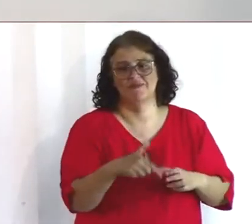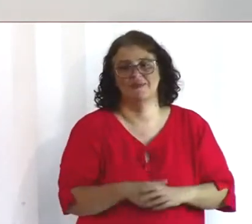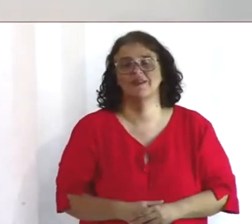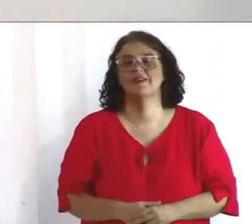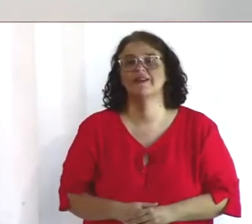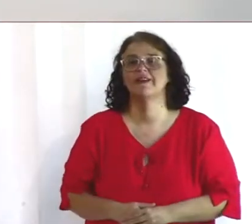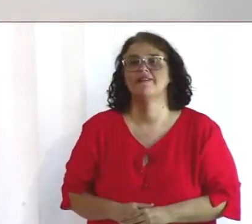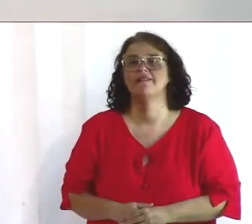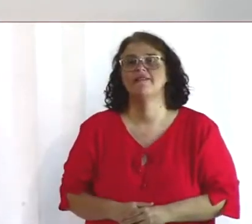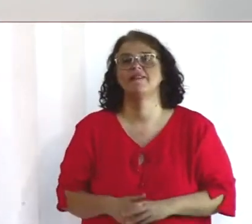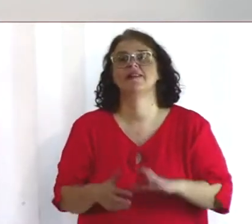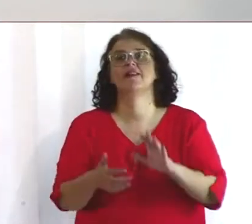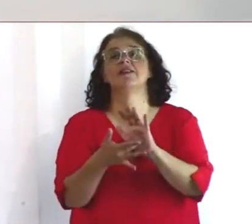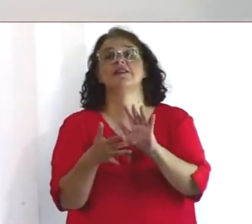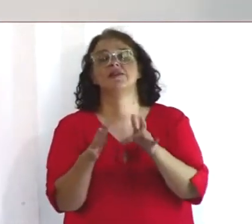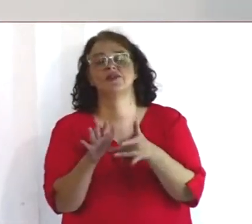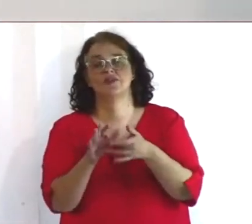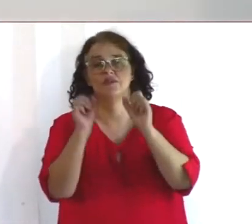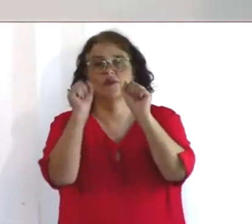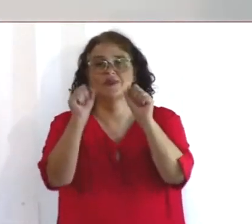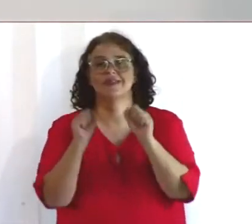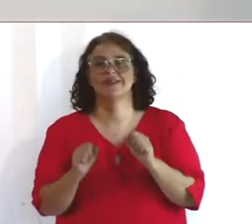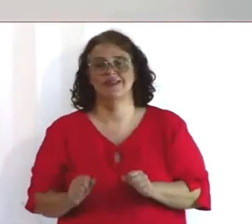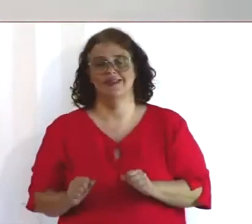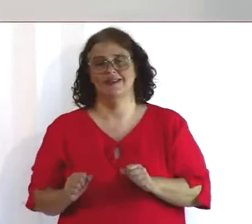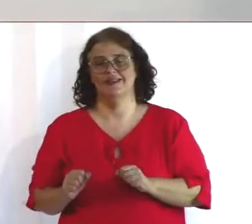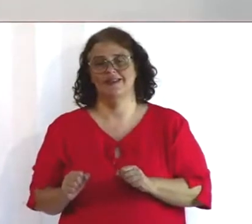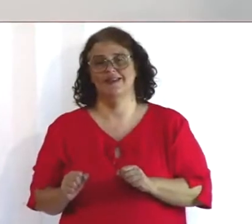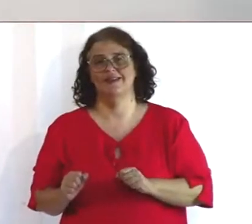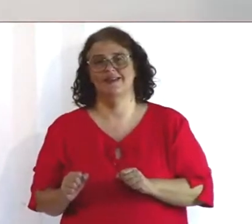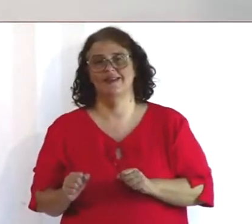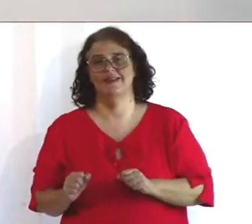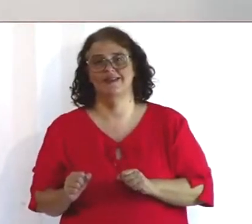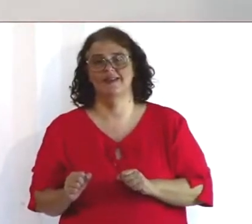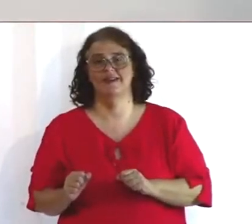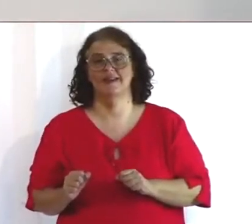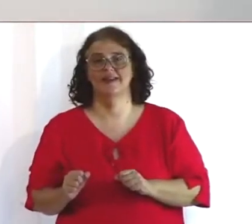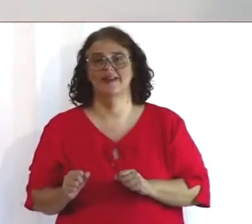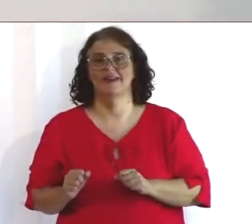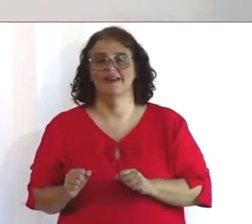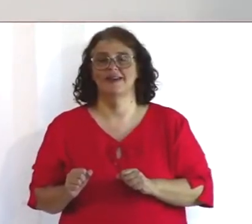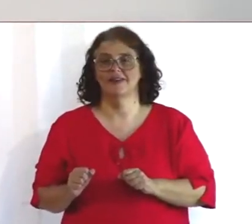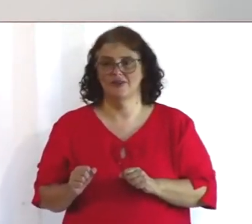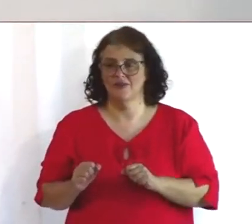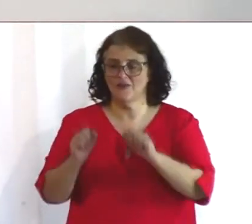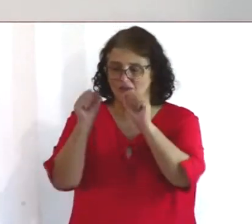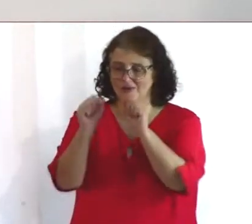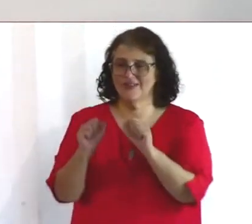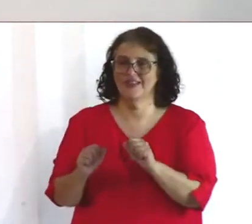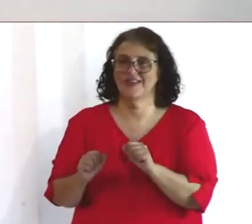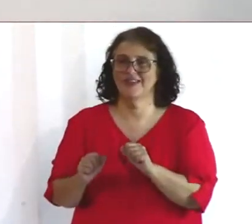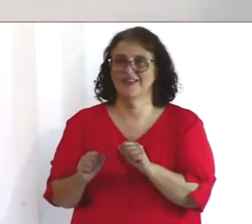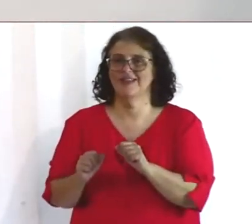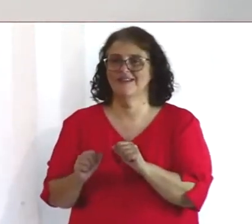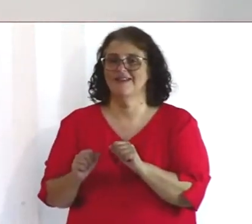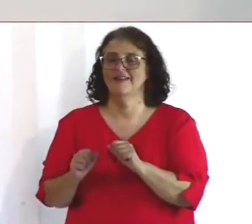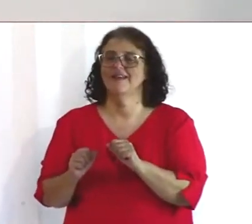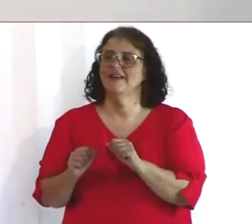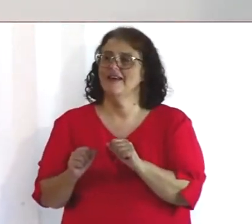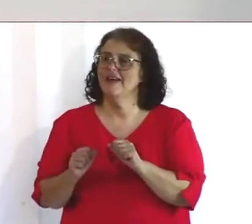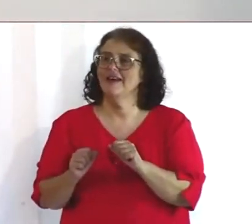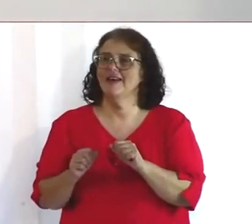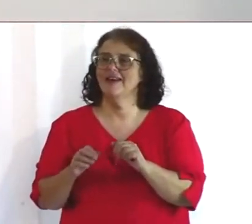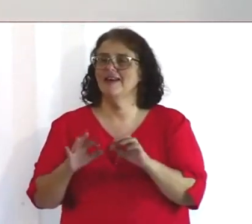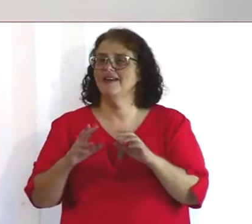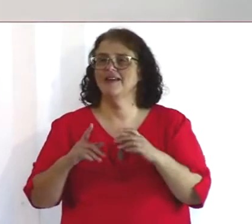Senhor Jesus tem poder restritivo para o que o mal quer fazer, intenta fazer. Nunca se esqueçam que